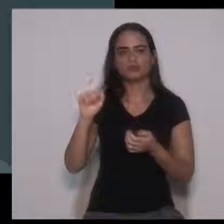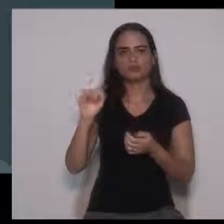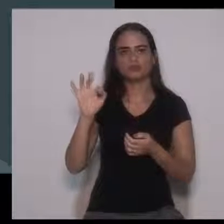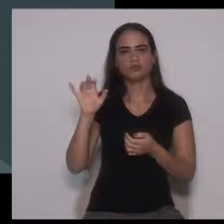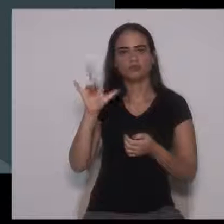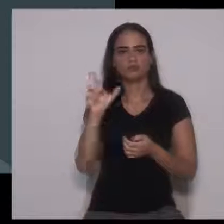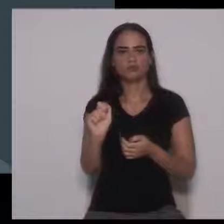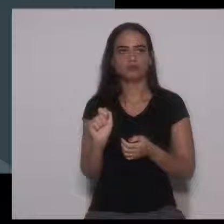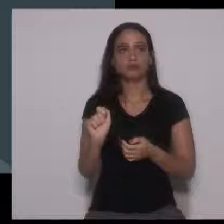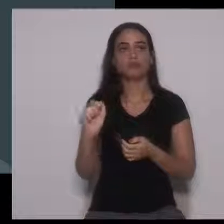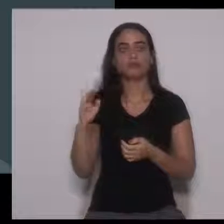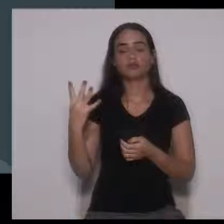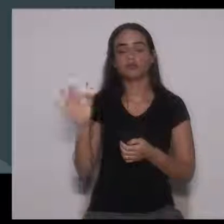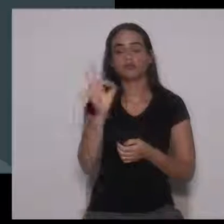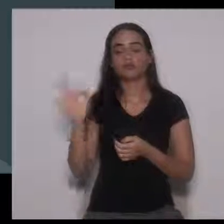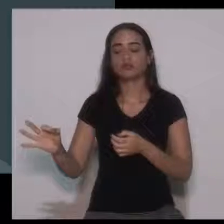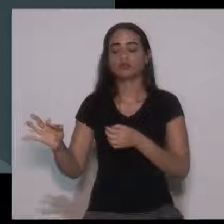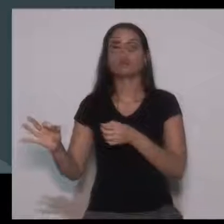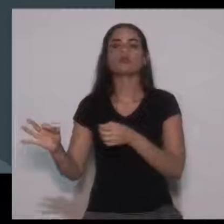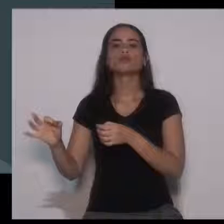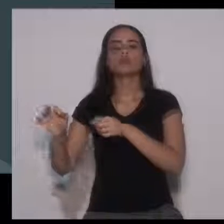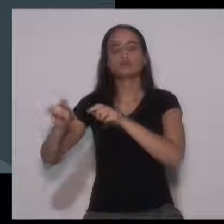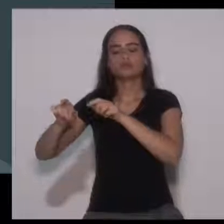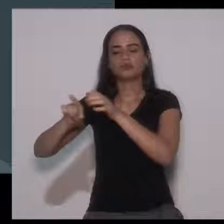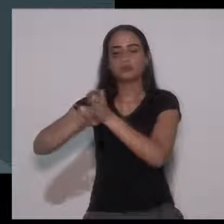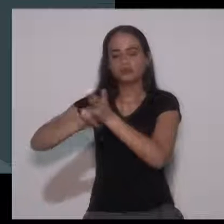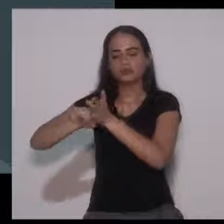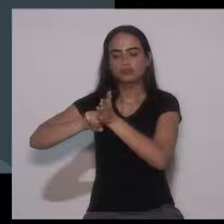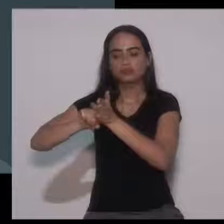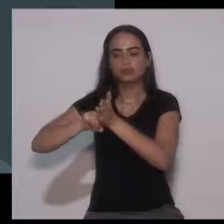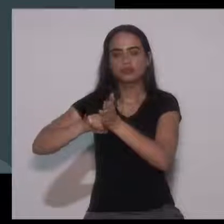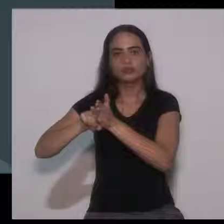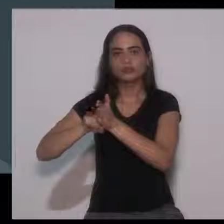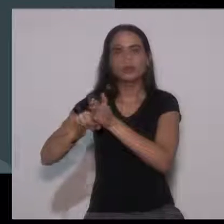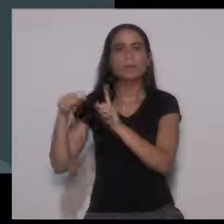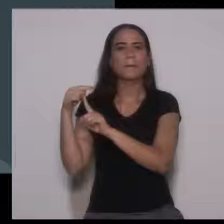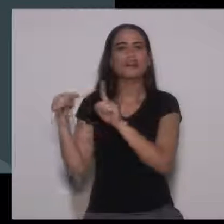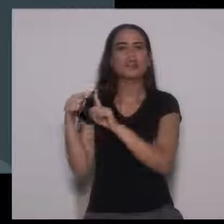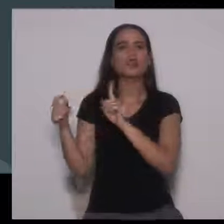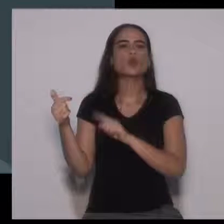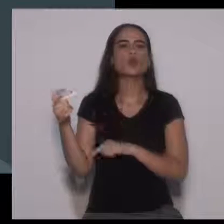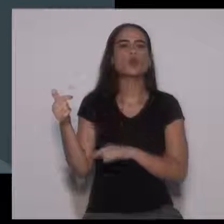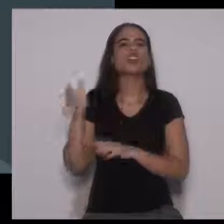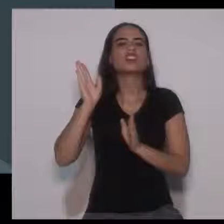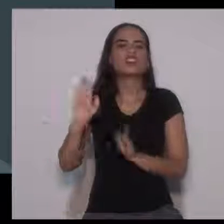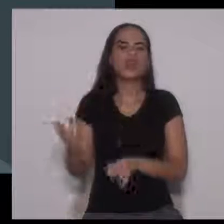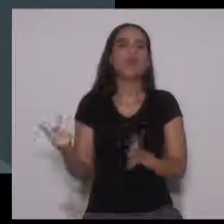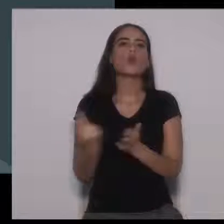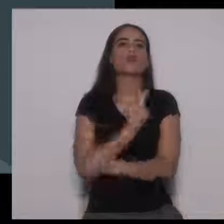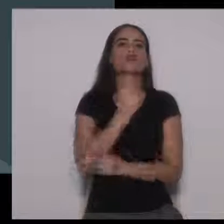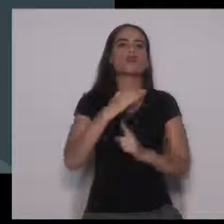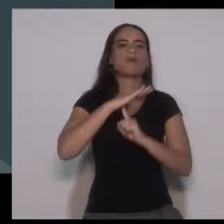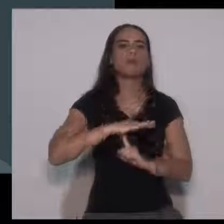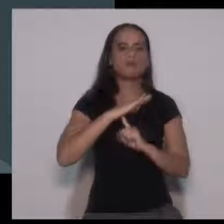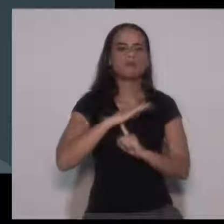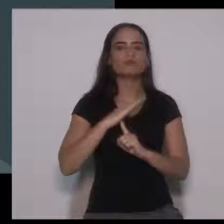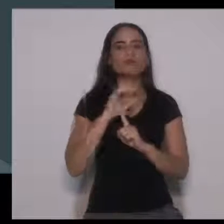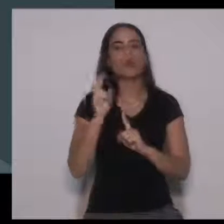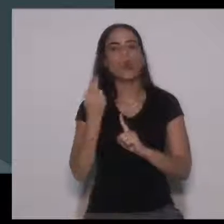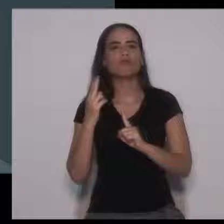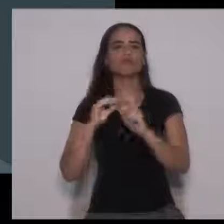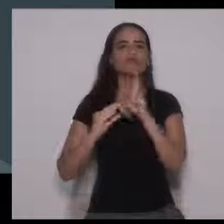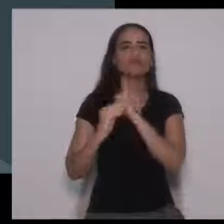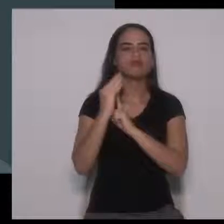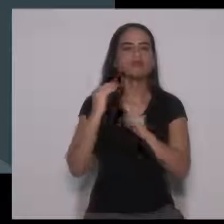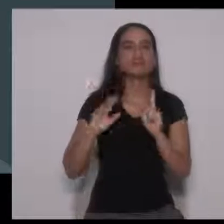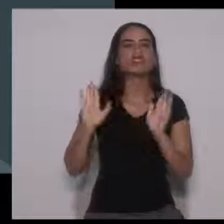sido assediadas, né? Quase metade das mulheres declararam que tinham sido assediadas, principalmente